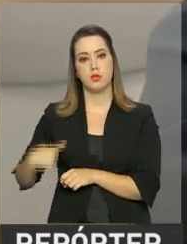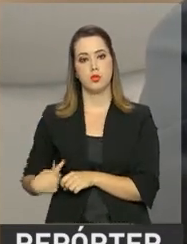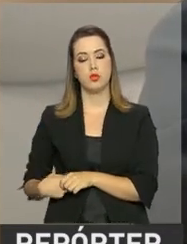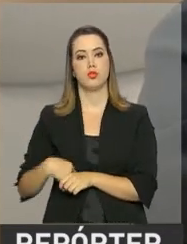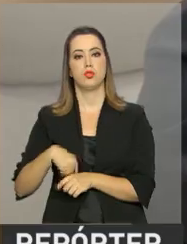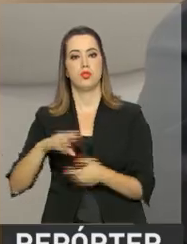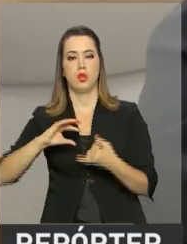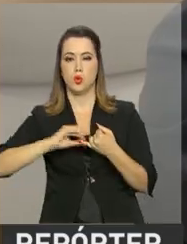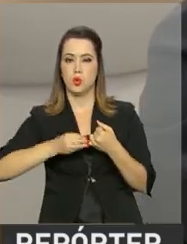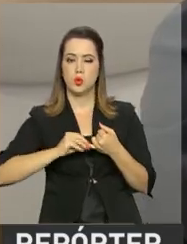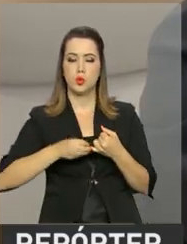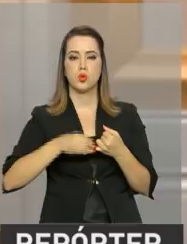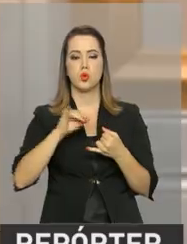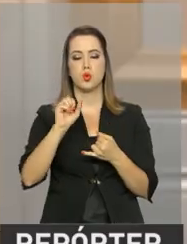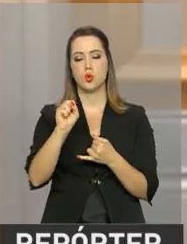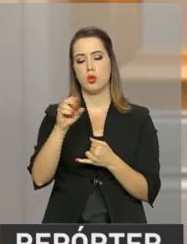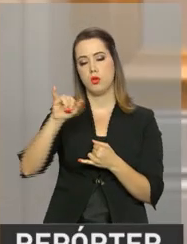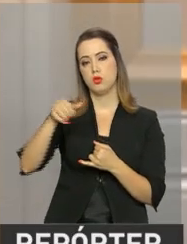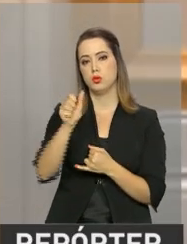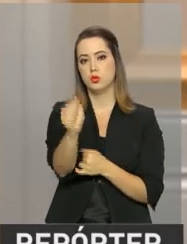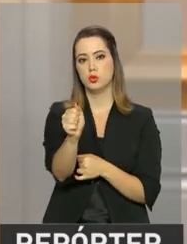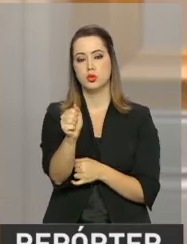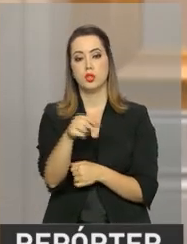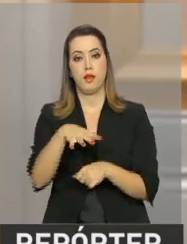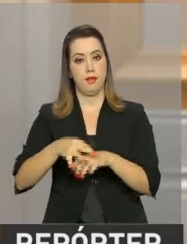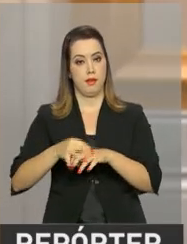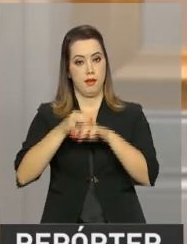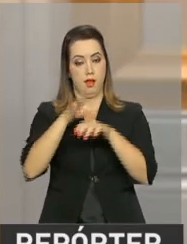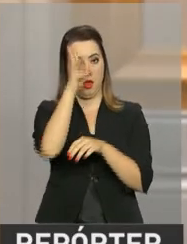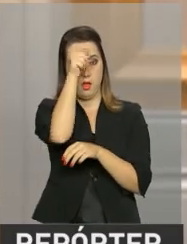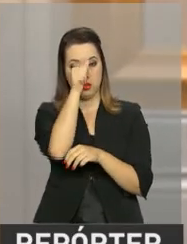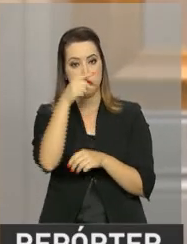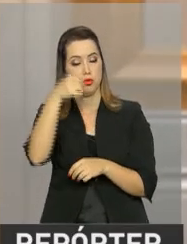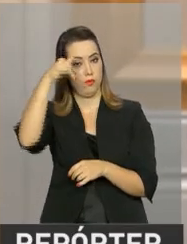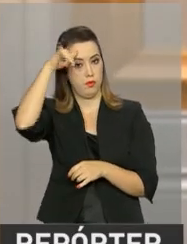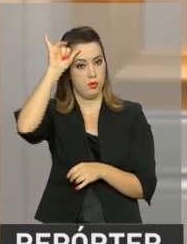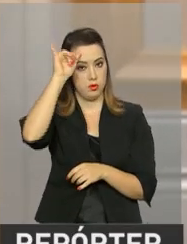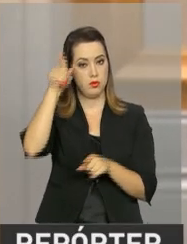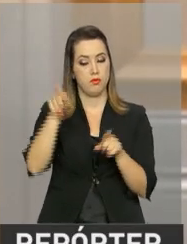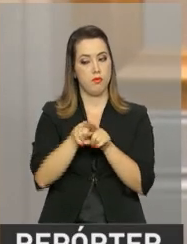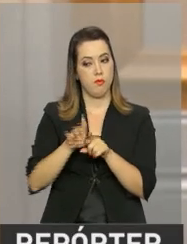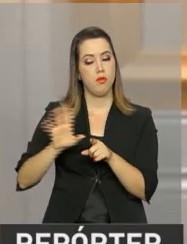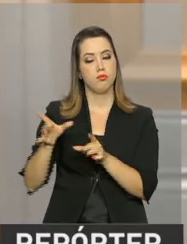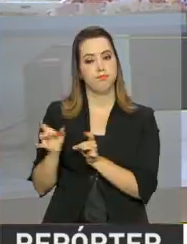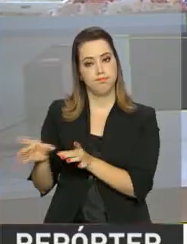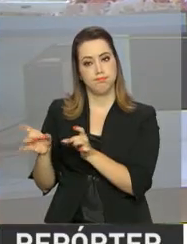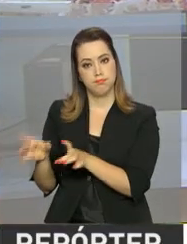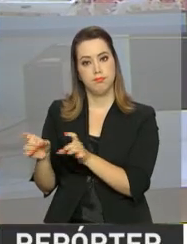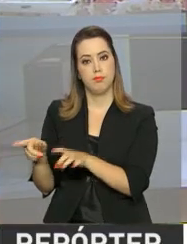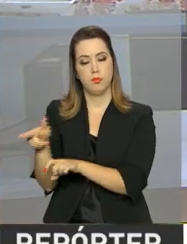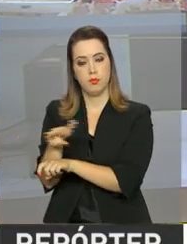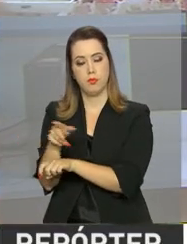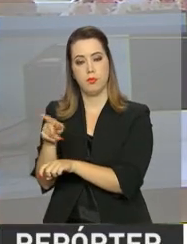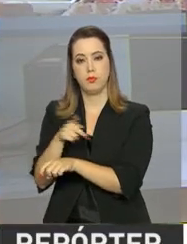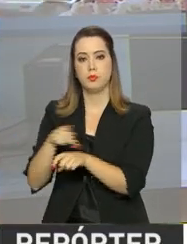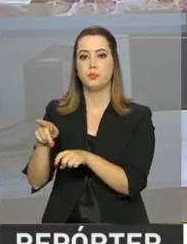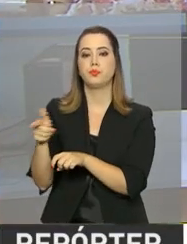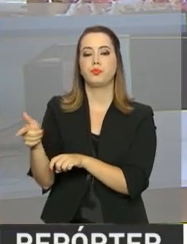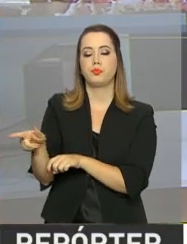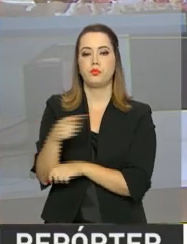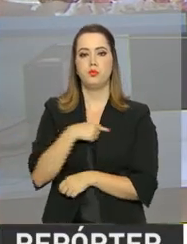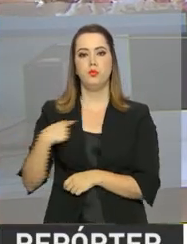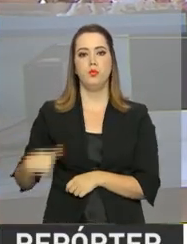carne bovina são os produtos brasileiros com maior demanda no mercado chinês. Também na China, o ministro da Fazenda, Henrique